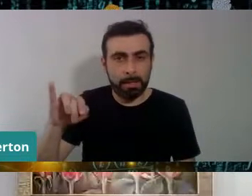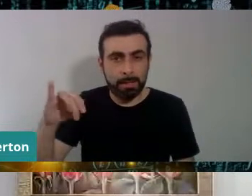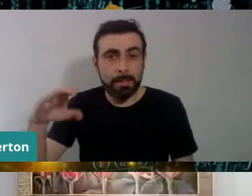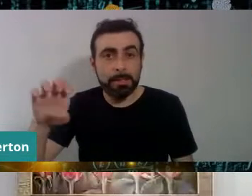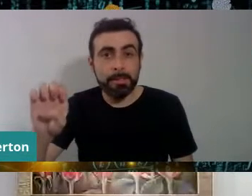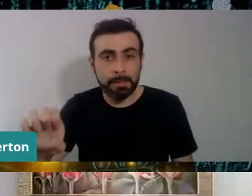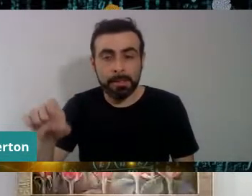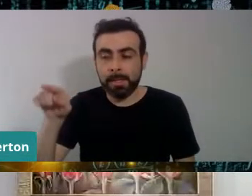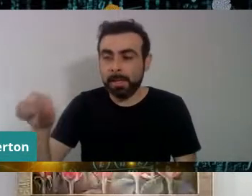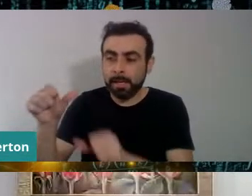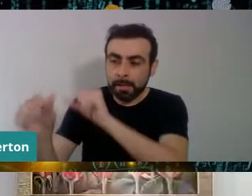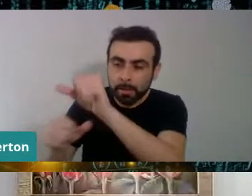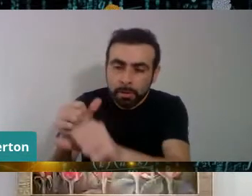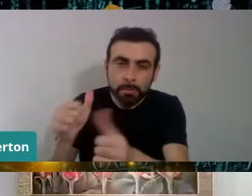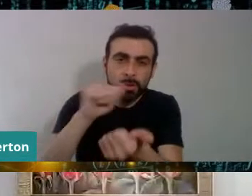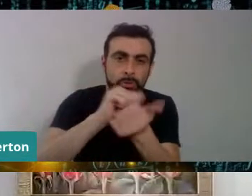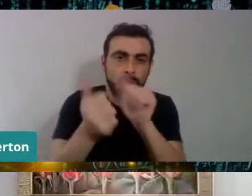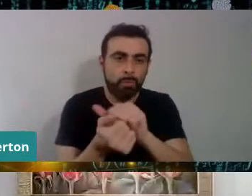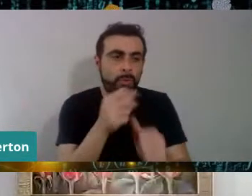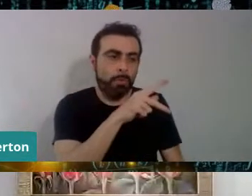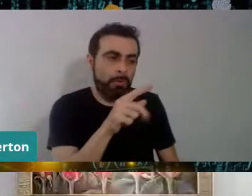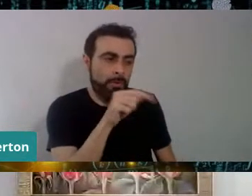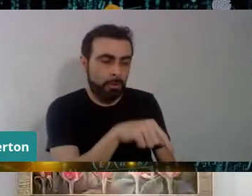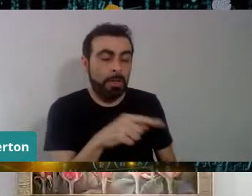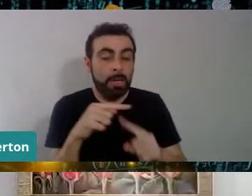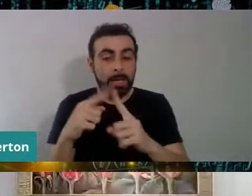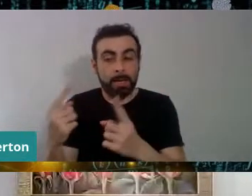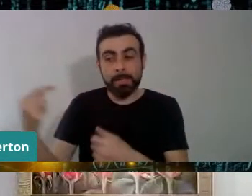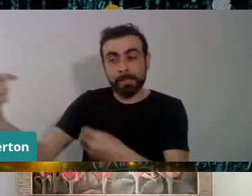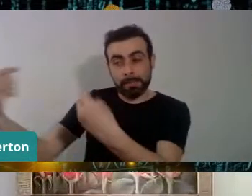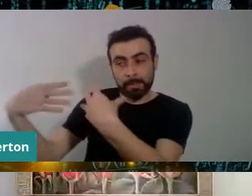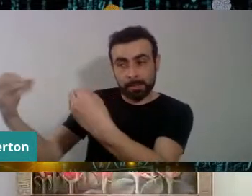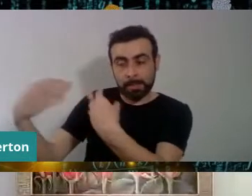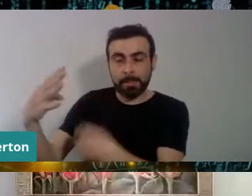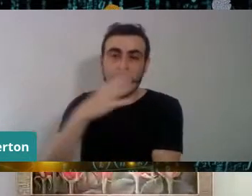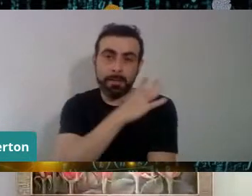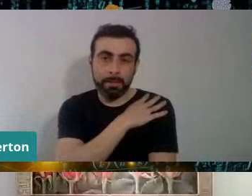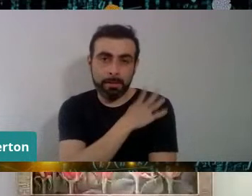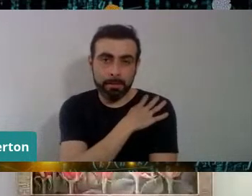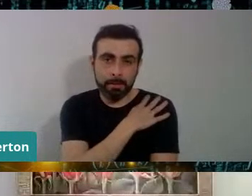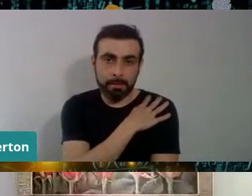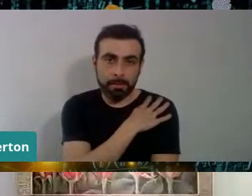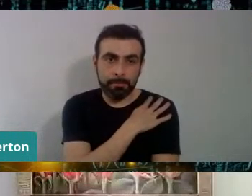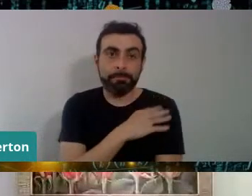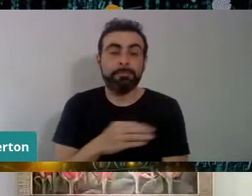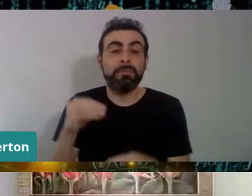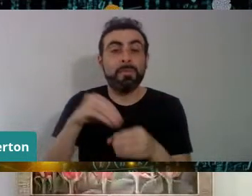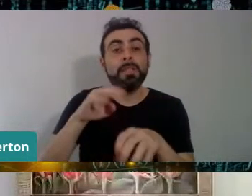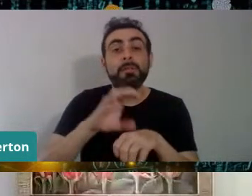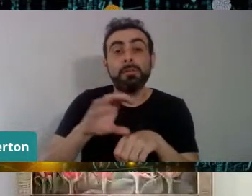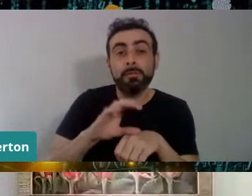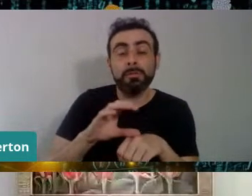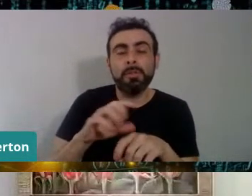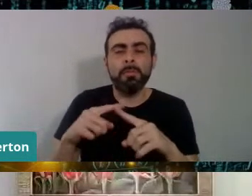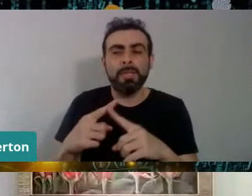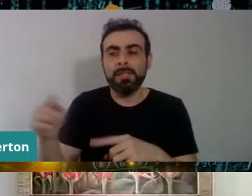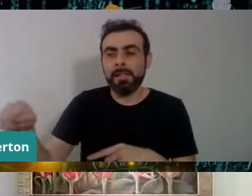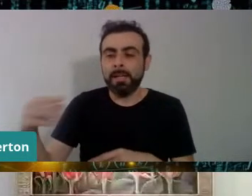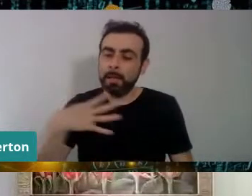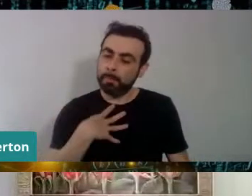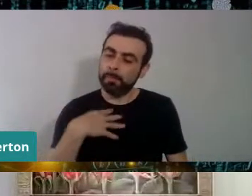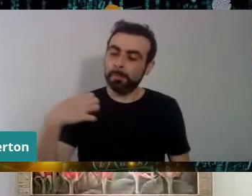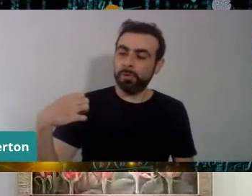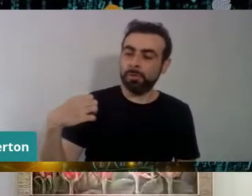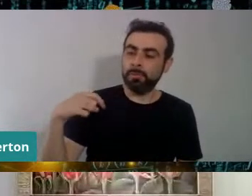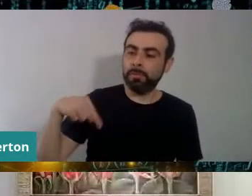E eu era aluno dela no quarto ano, e ela me convidou para ser